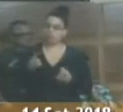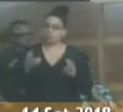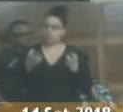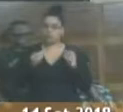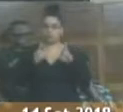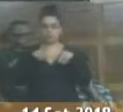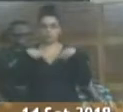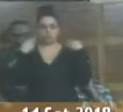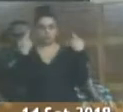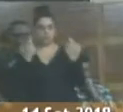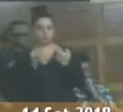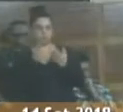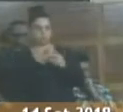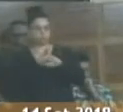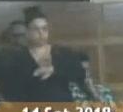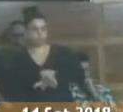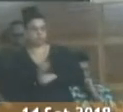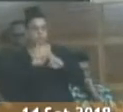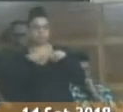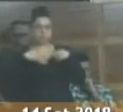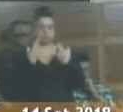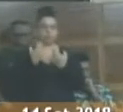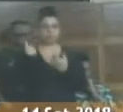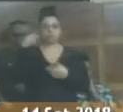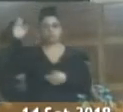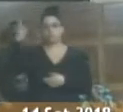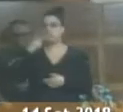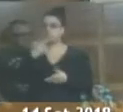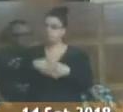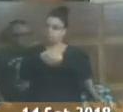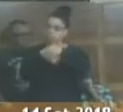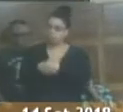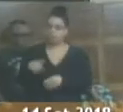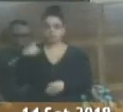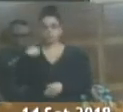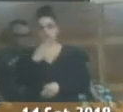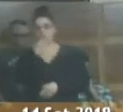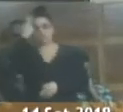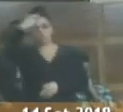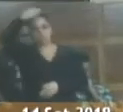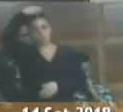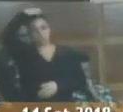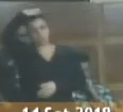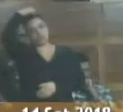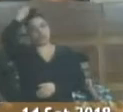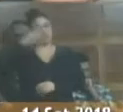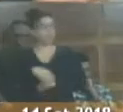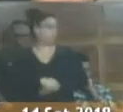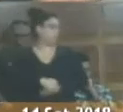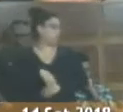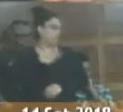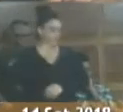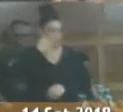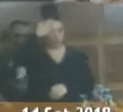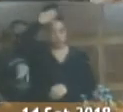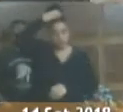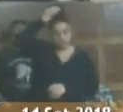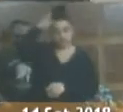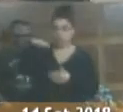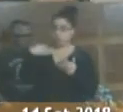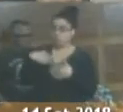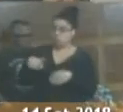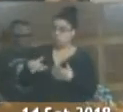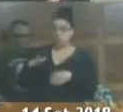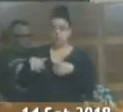nessas reuniões que eu vou, eu me apresento, eu sou de Angra. E todo mundo fala, de Angra é uma cidade